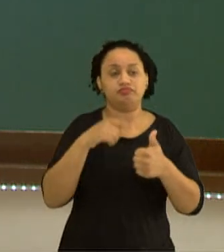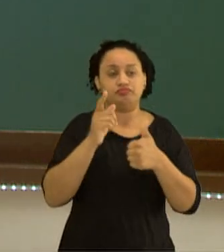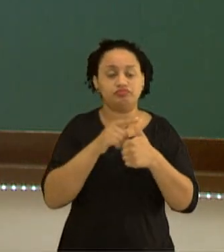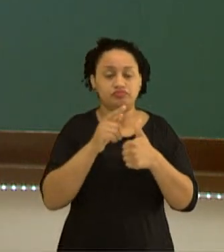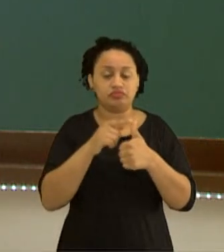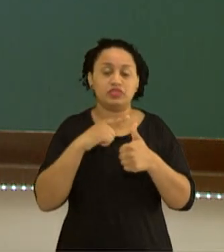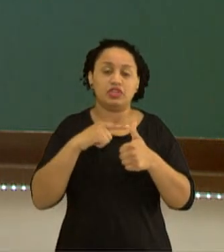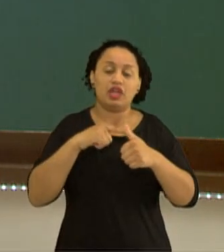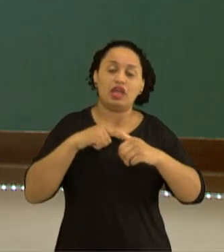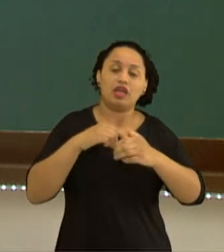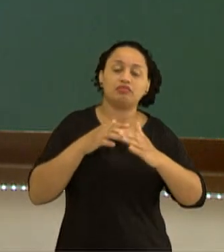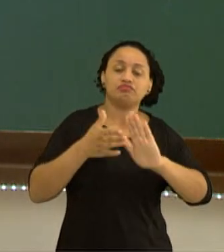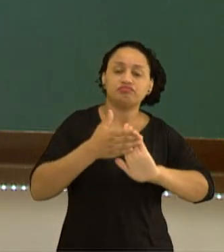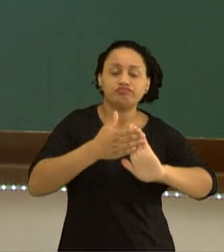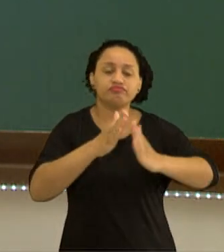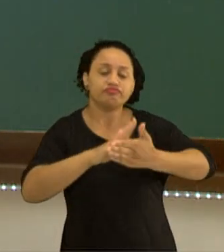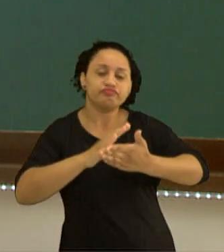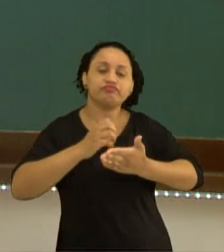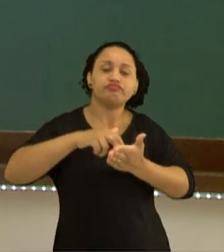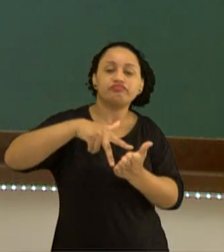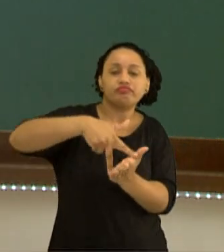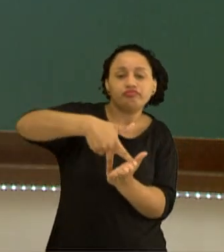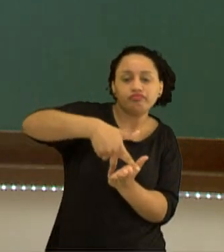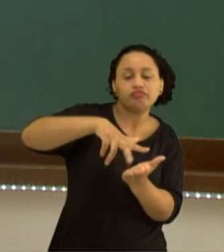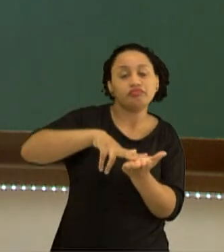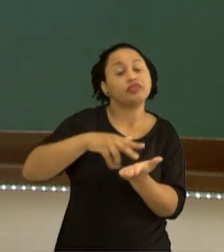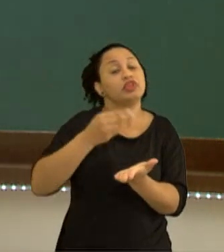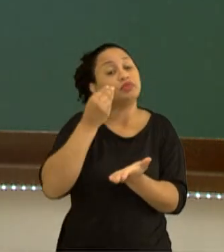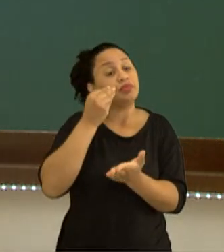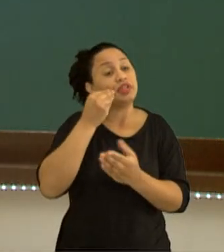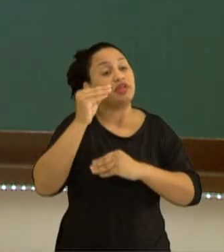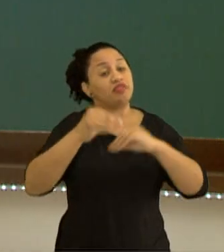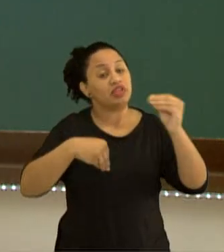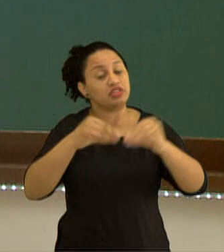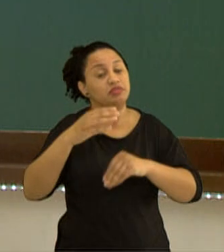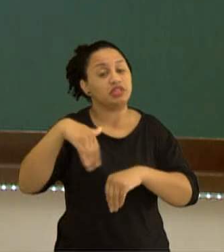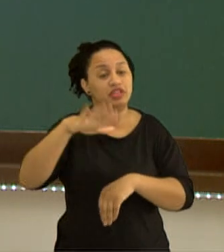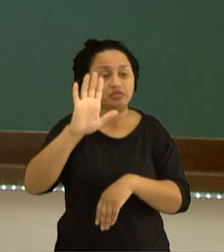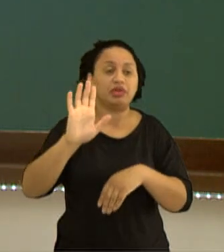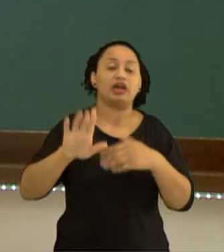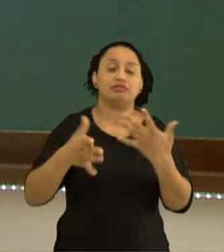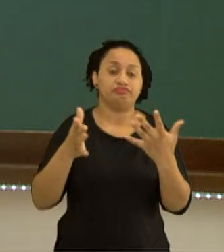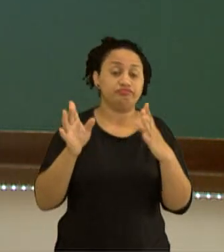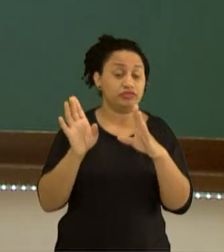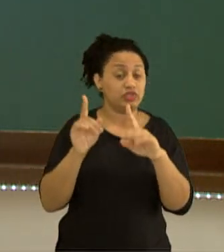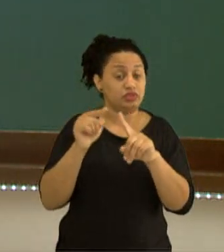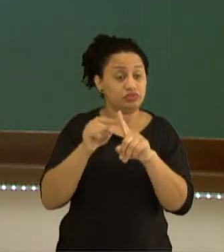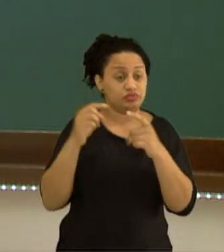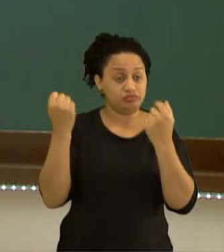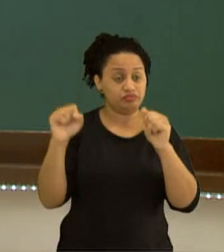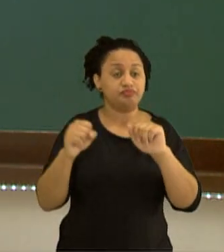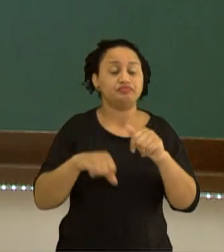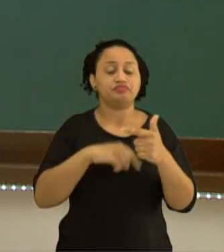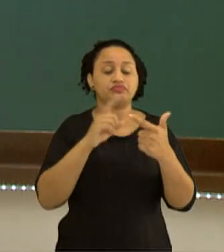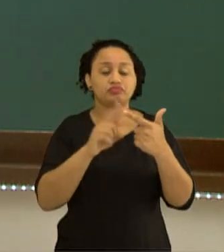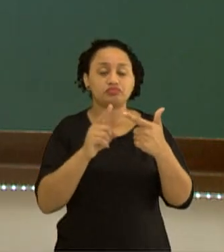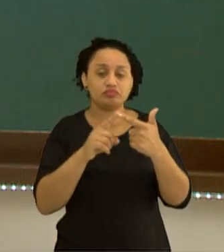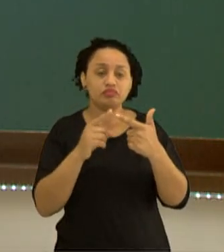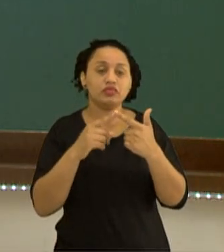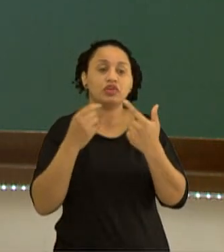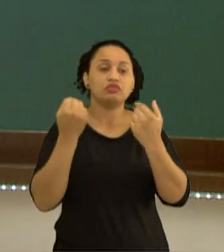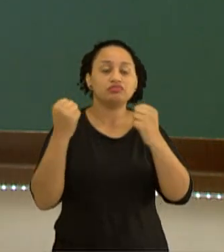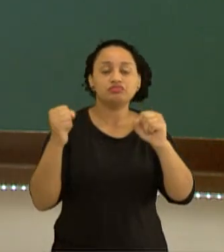os alongamentos buscam maior flexibilidade, então é um tipo de ginástica de condicionamento físico.